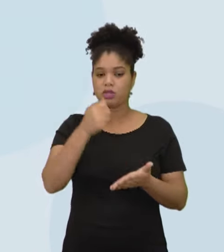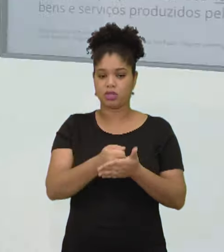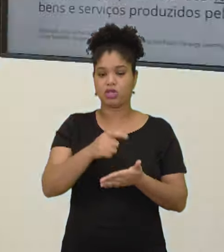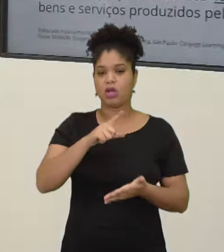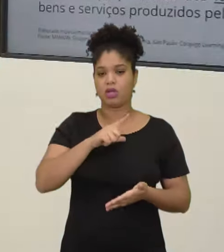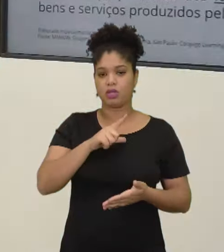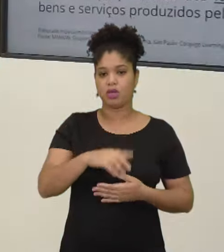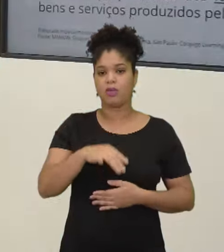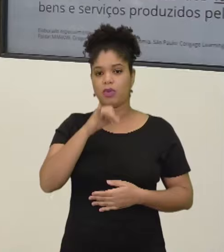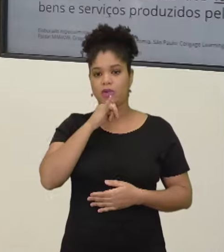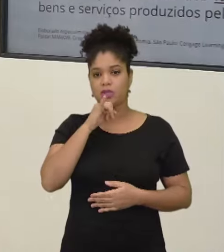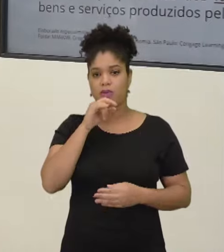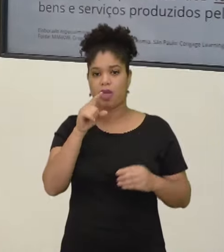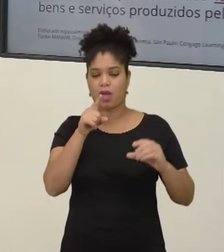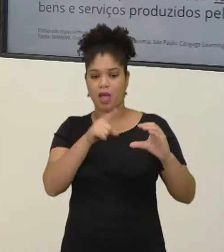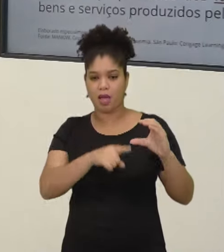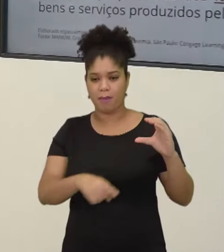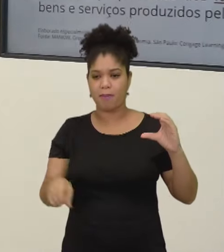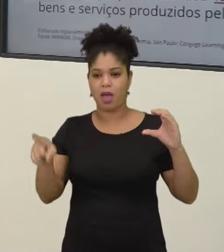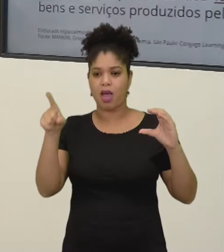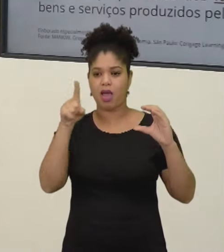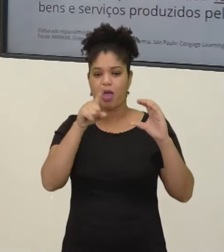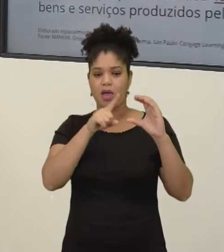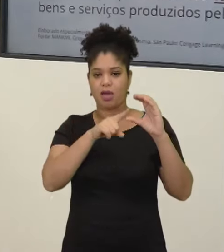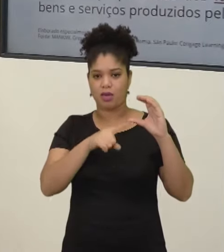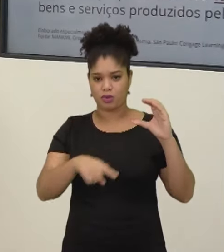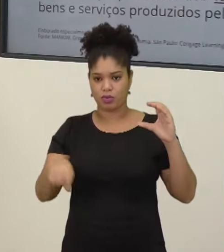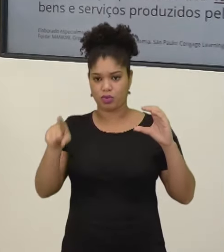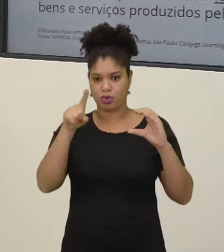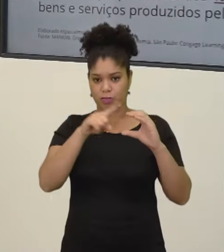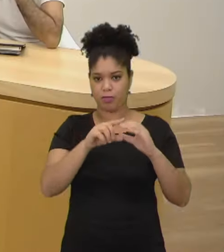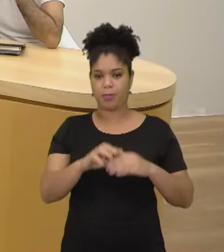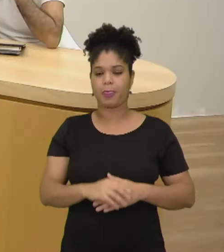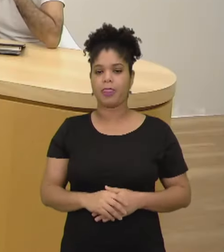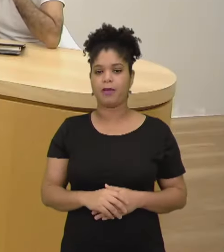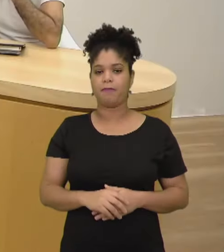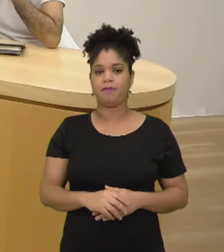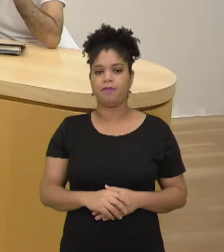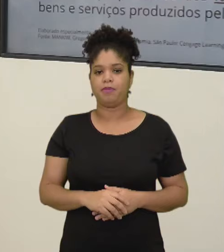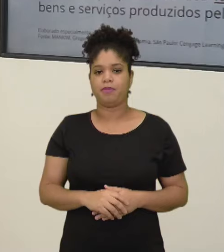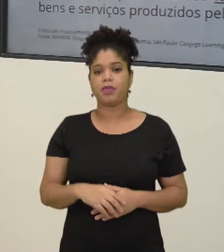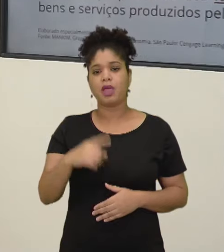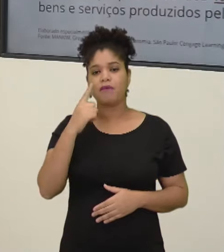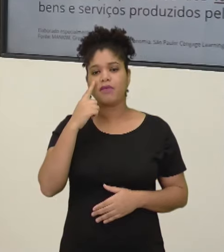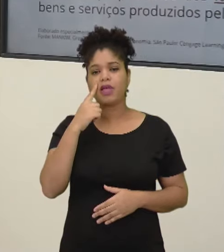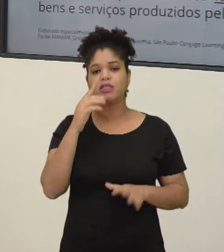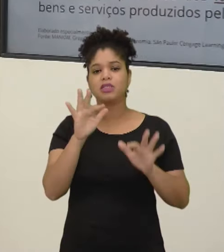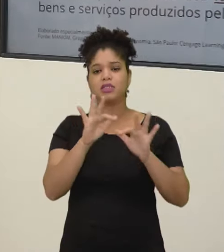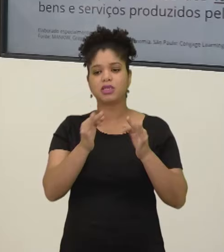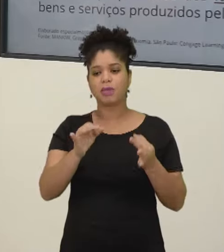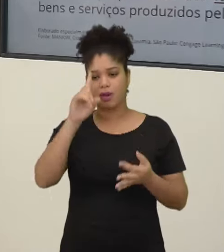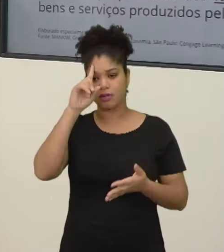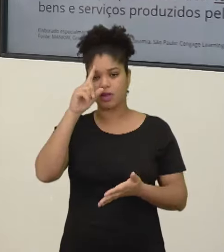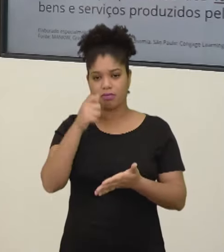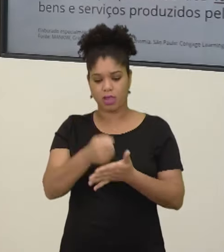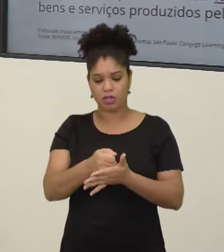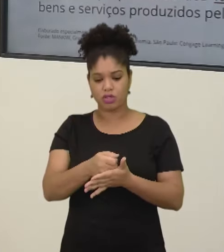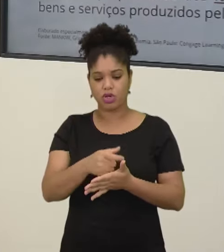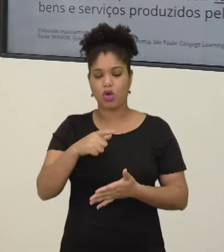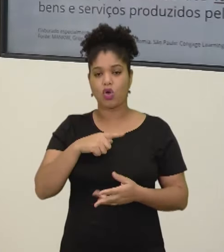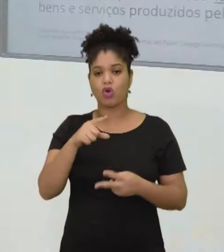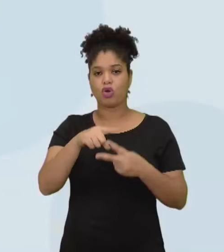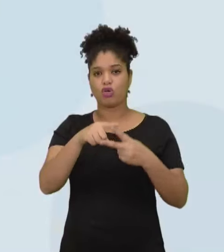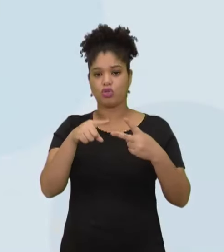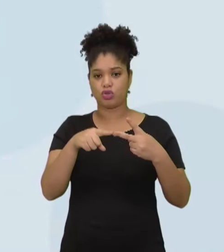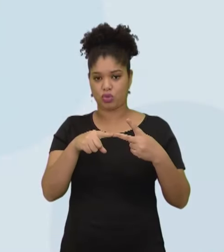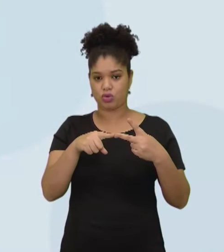Então, o nosso diagrama, daqui a pouco vocês vão ver aqui na tela, nós temos, simplificando assim, que as decisões são tomadas por